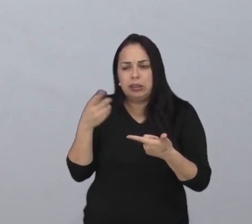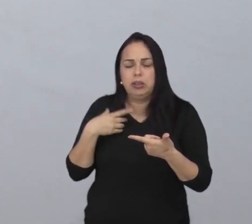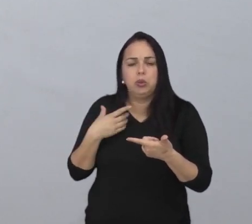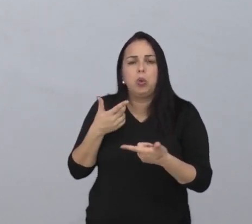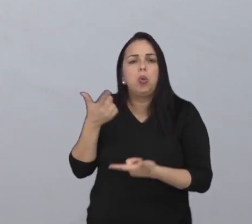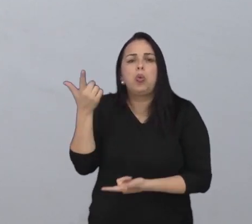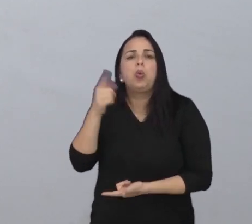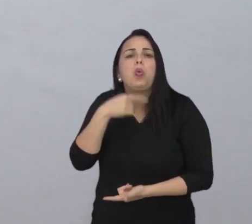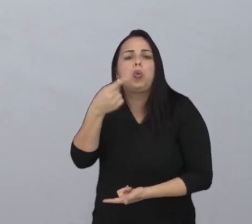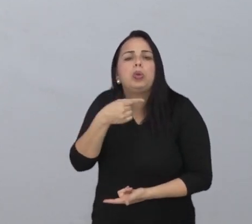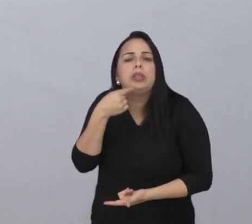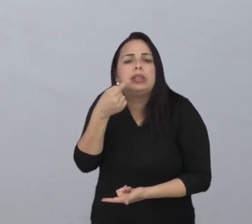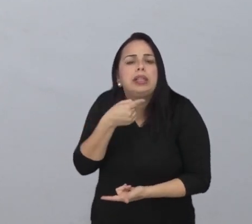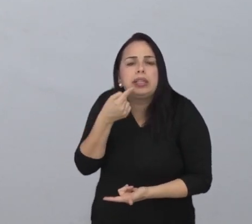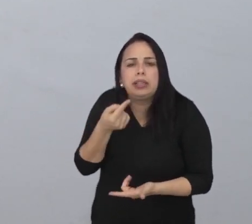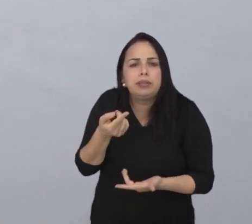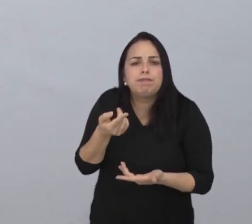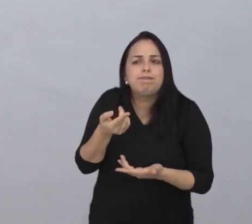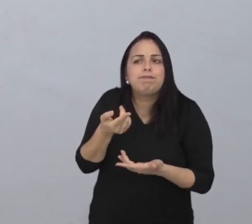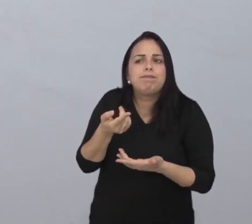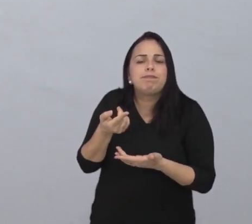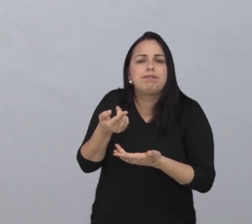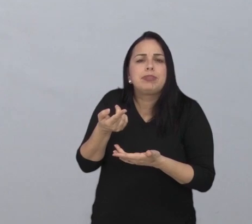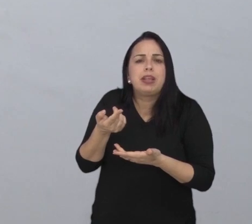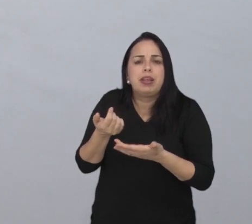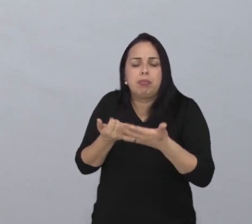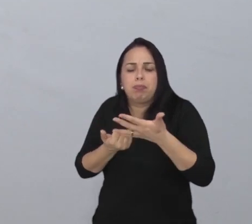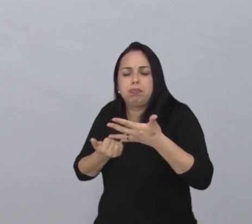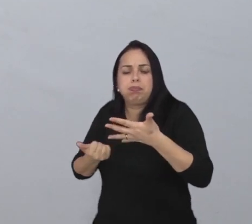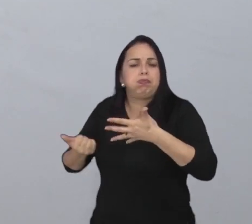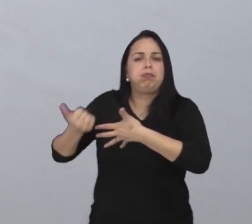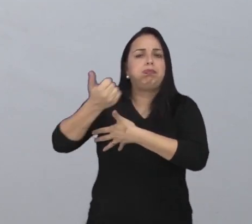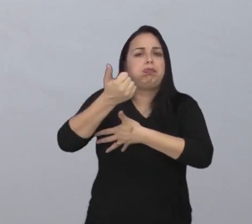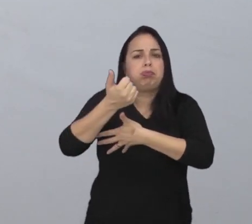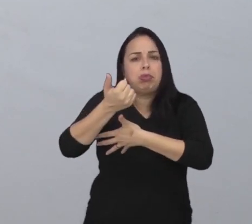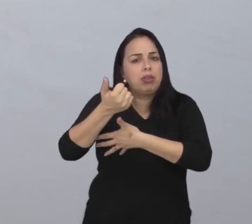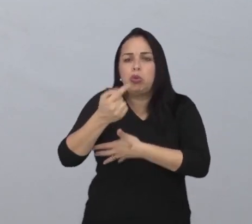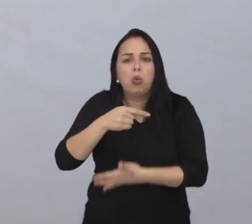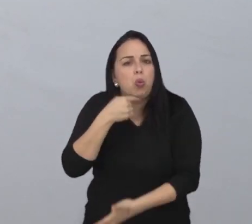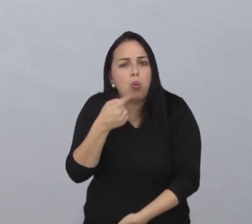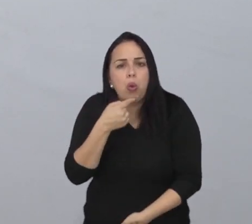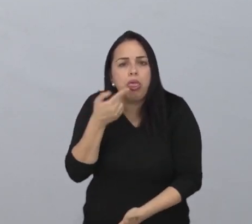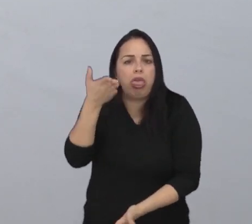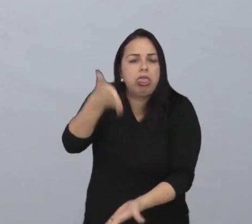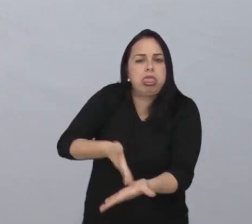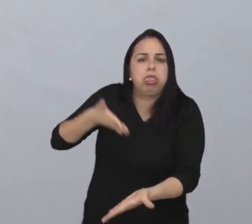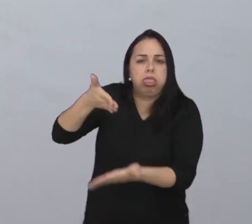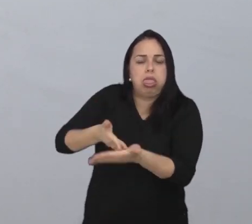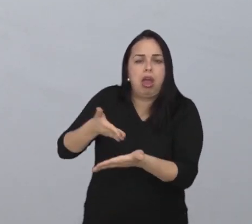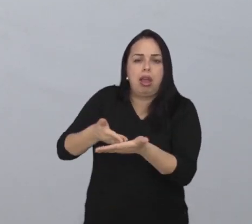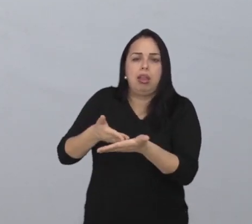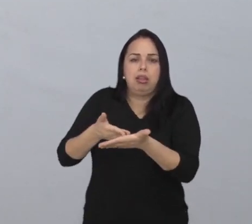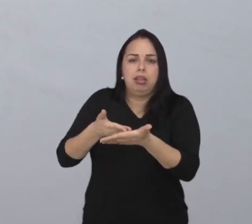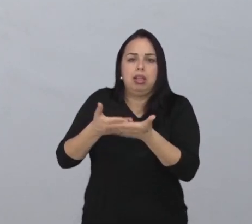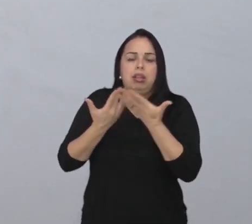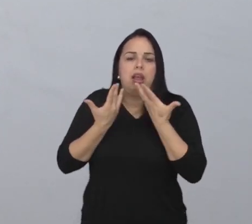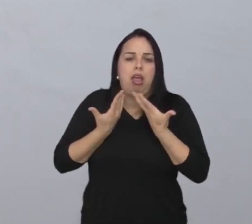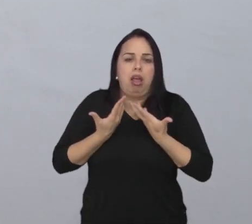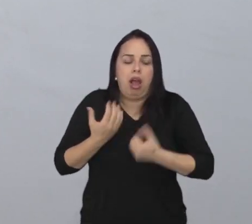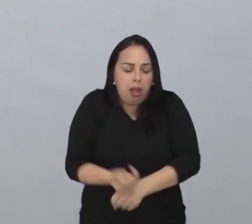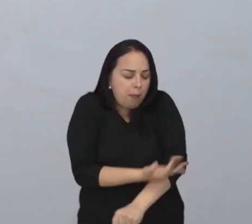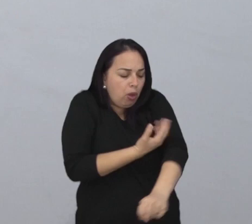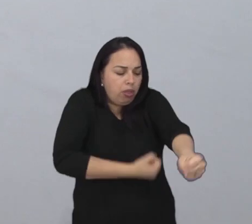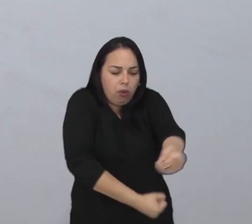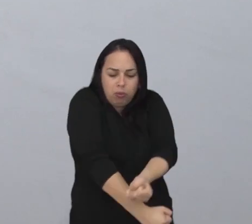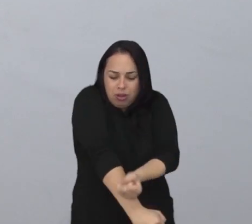dificilmente ele tem algum acesso, consegue fazer uma carreira mais exitosa, ele tem muito